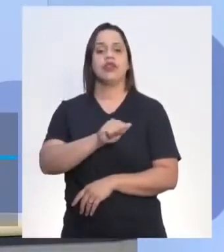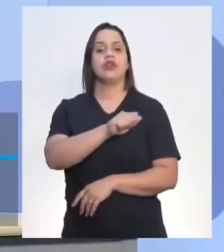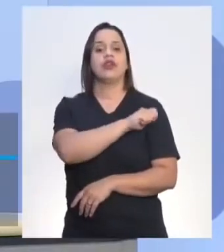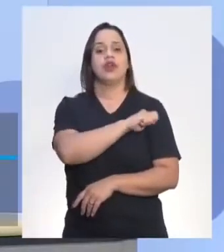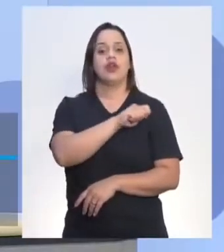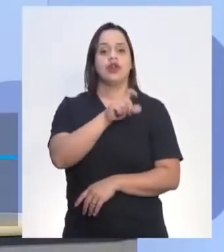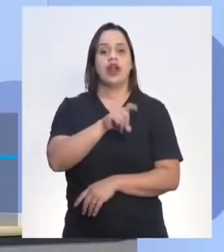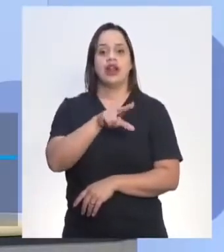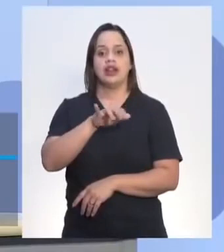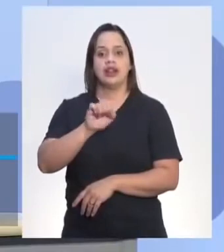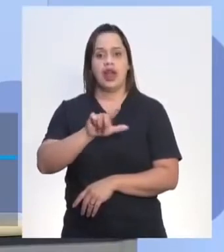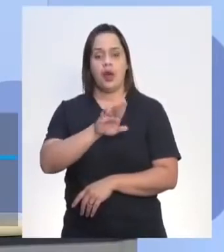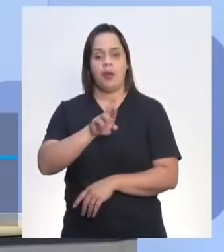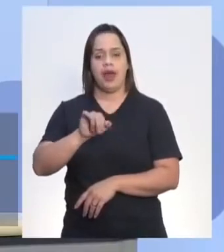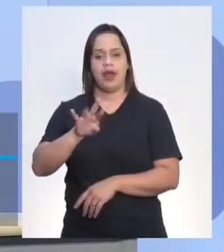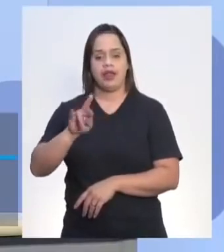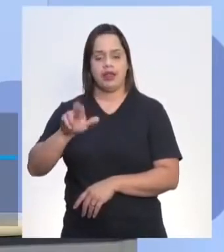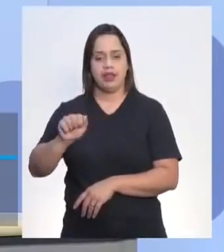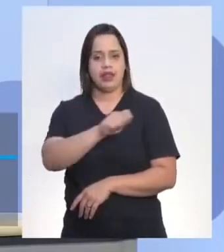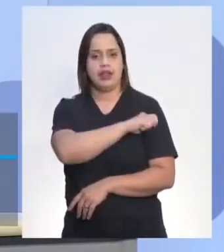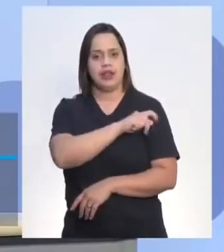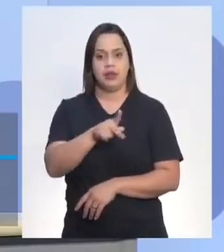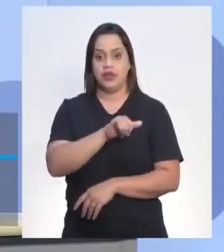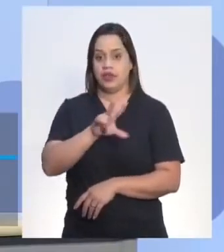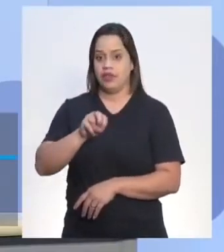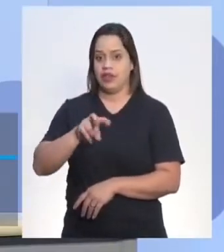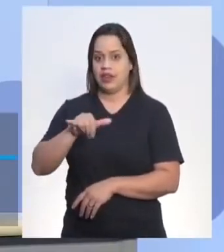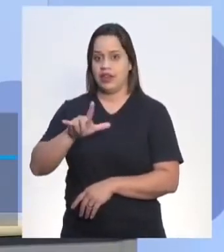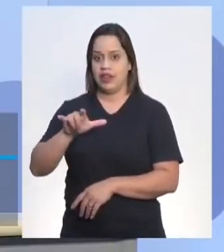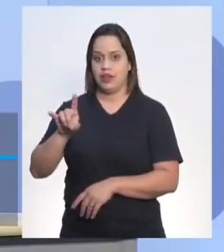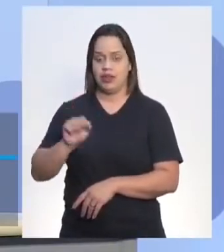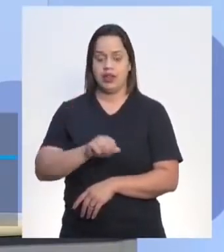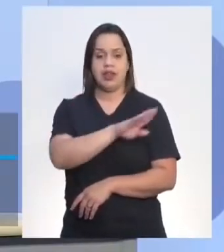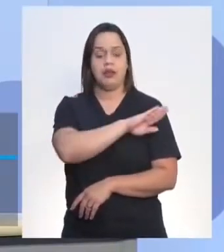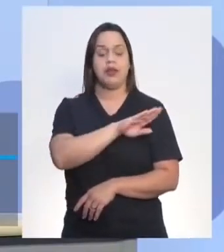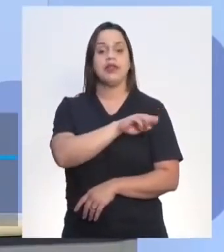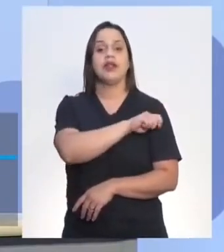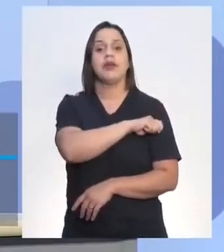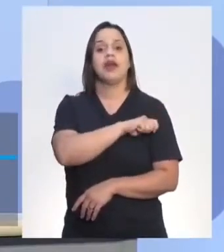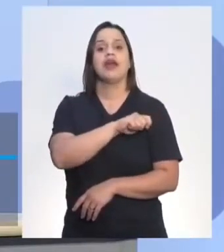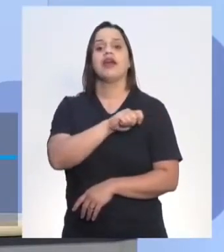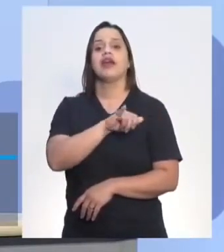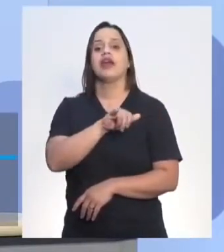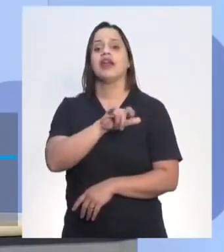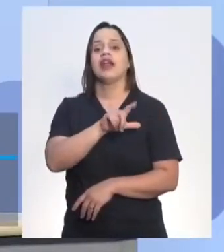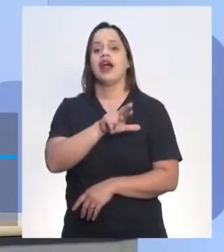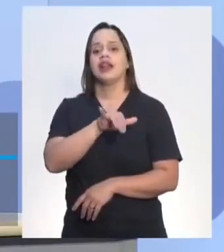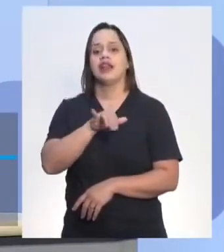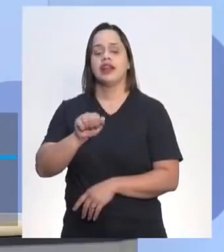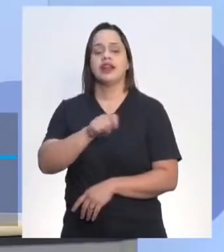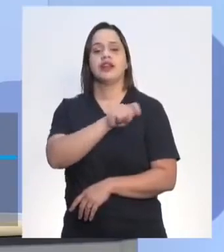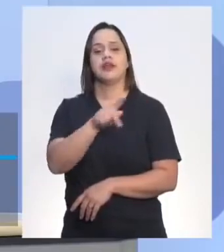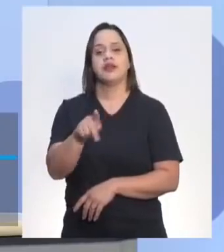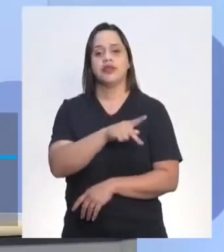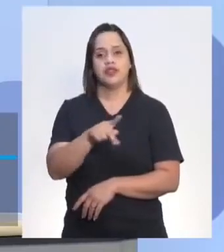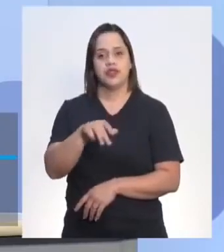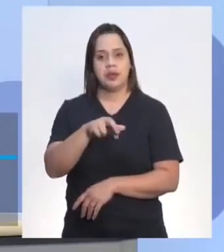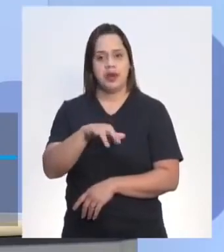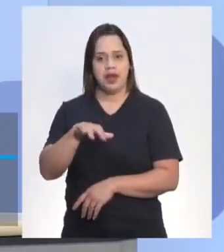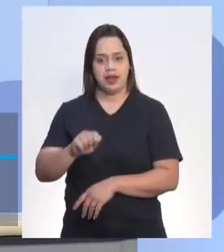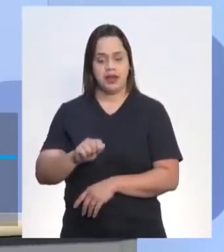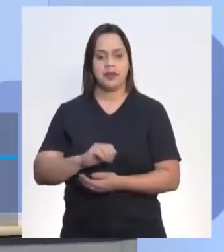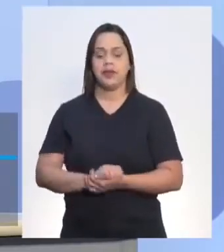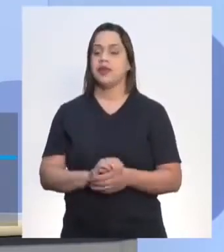Daniel e a Beatriz, alunos da professora Ivanilda, e a Lariane, aluna da professora Maria.